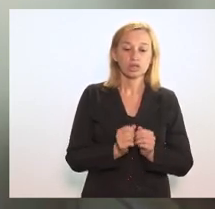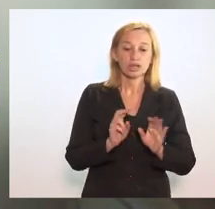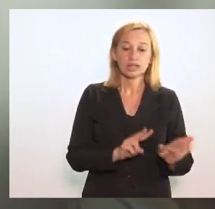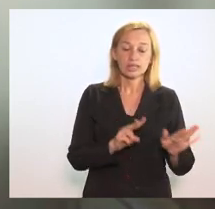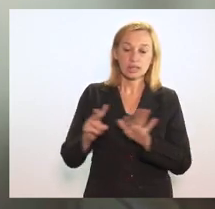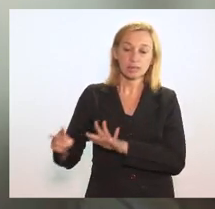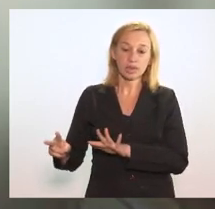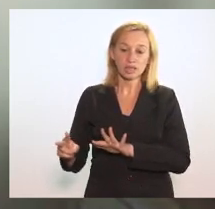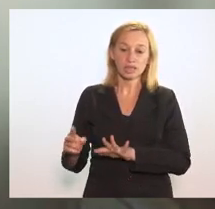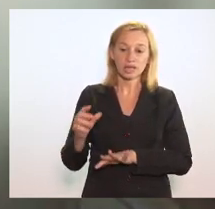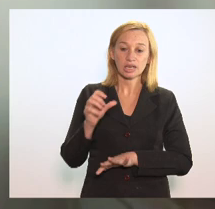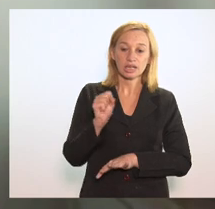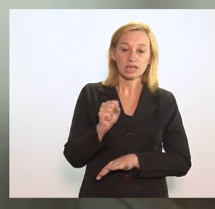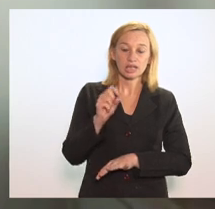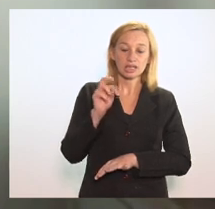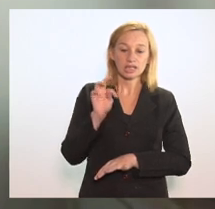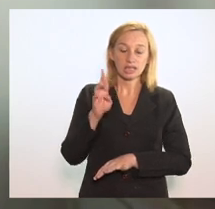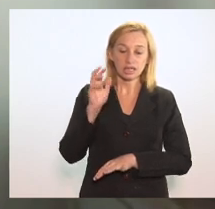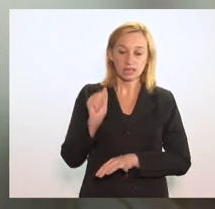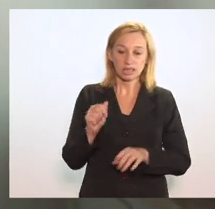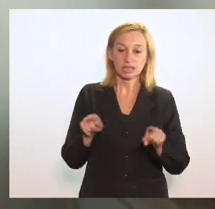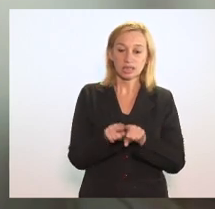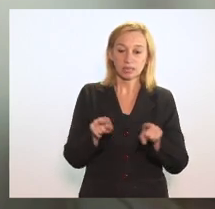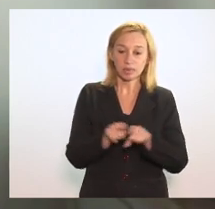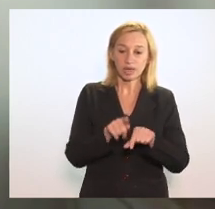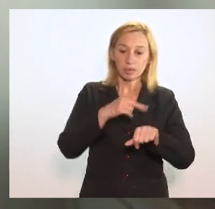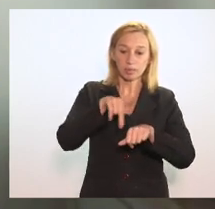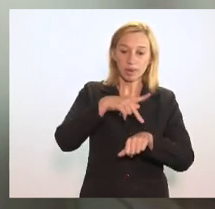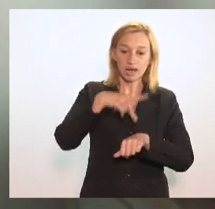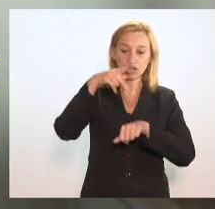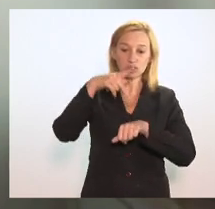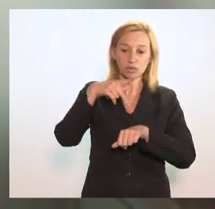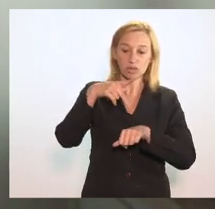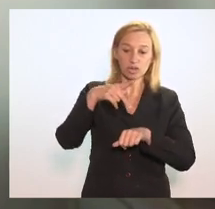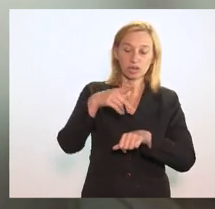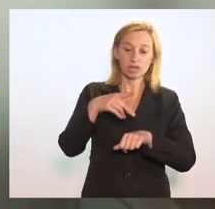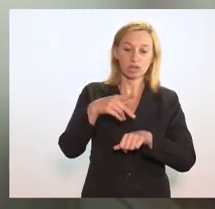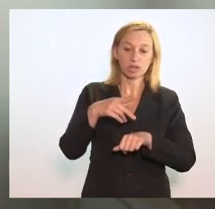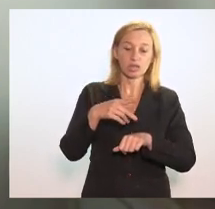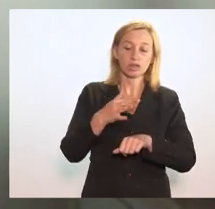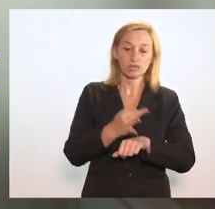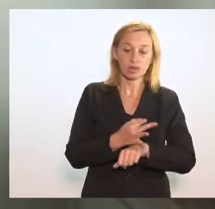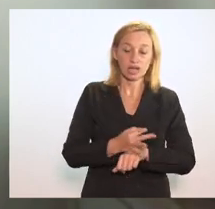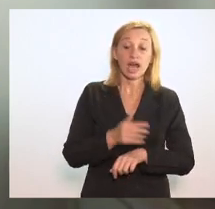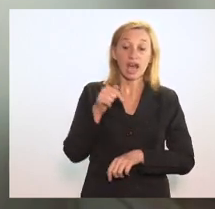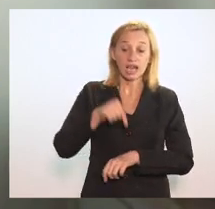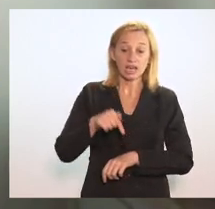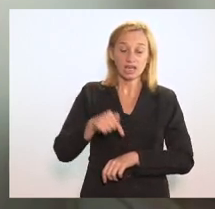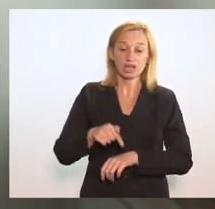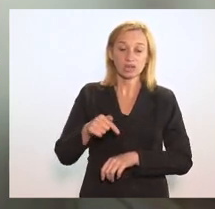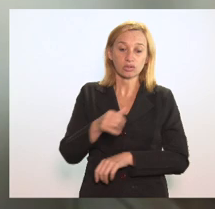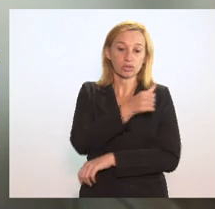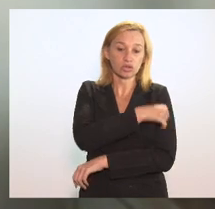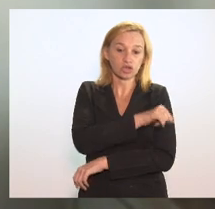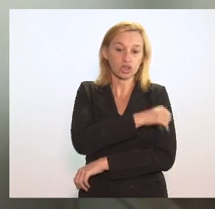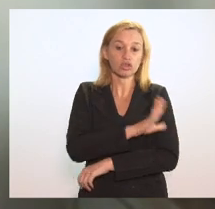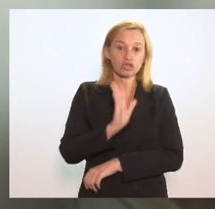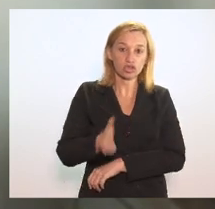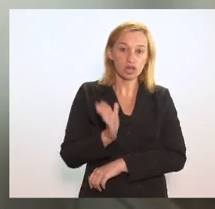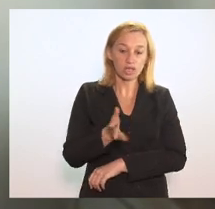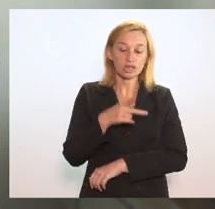Páscoa, antecipando feriados. Aqui no Rio de Janeiro já se cogita,